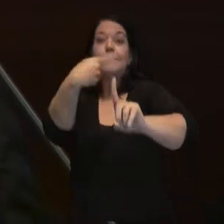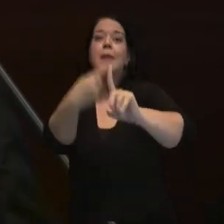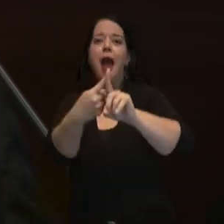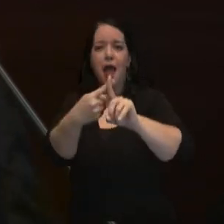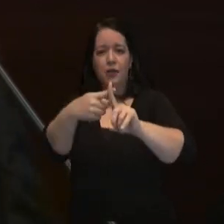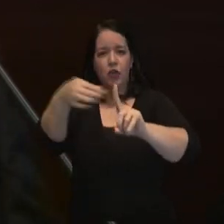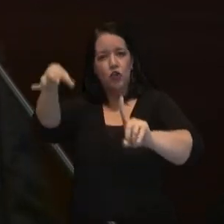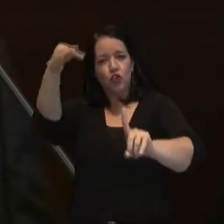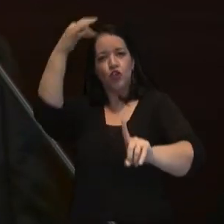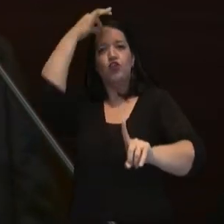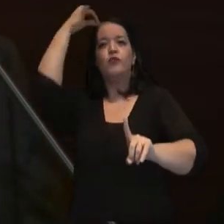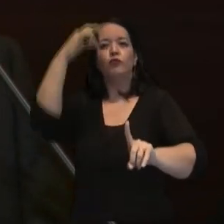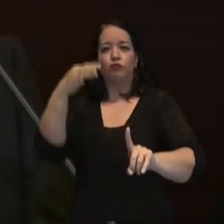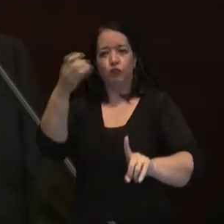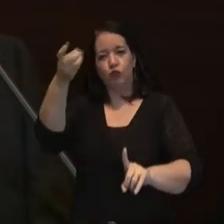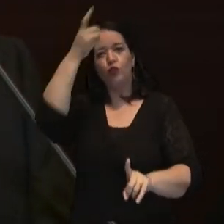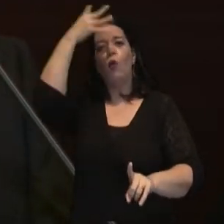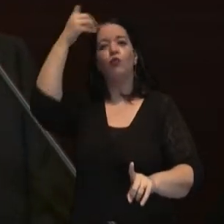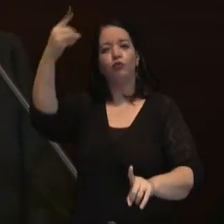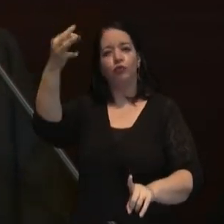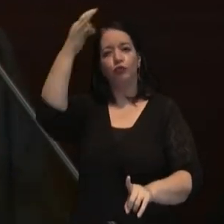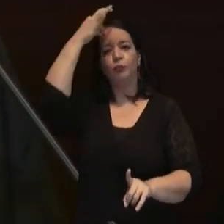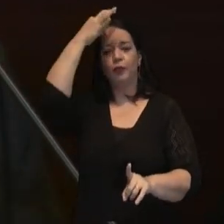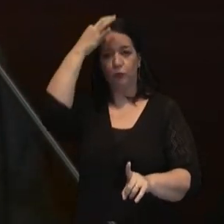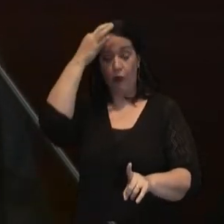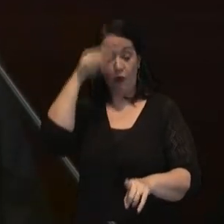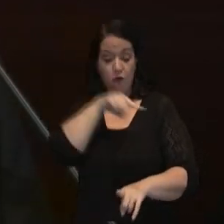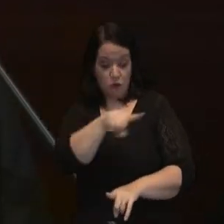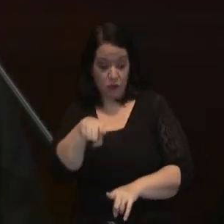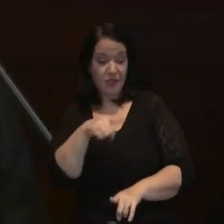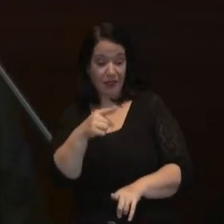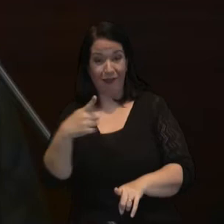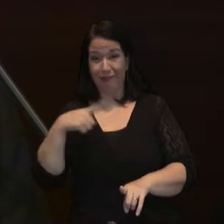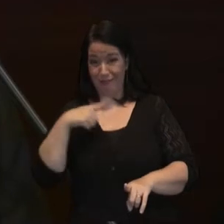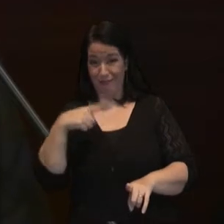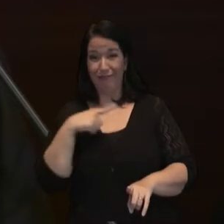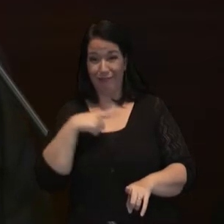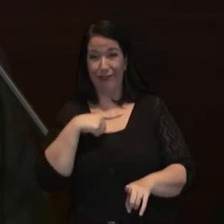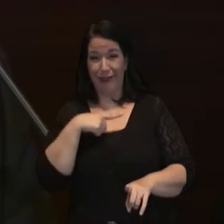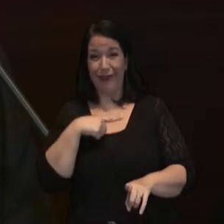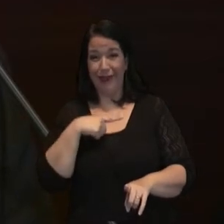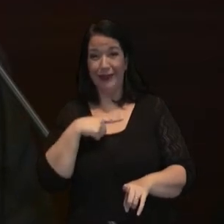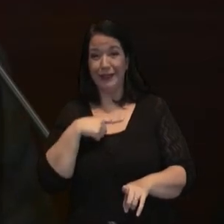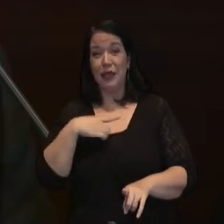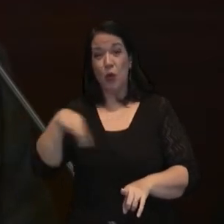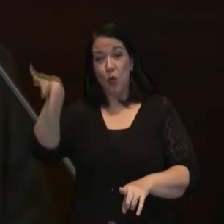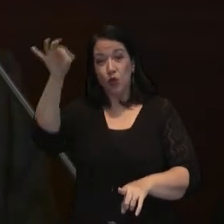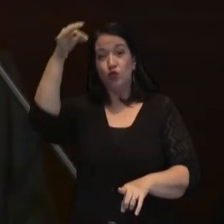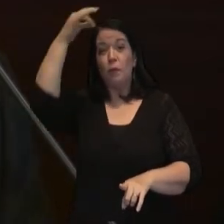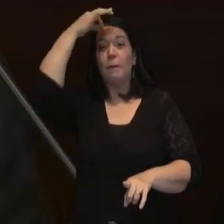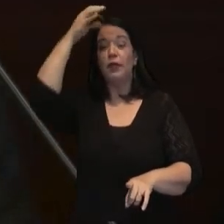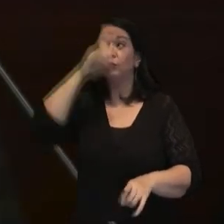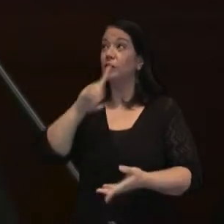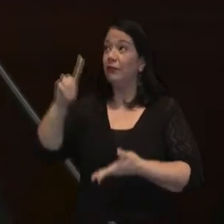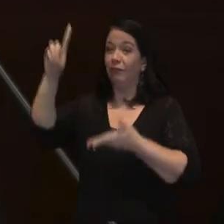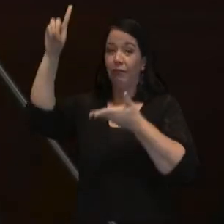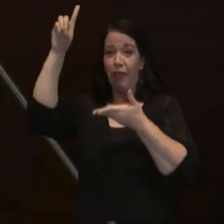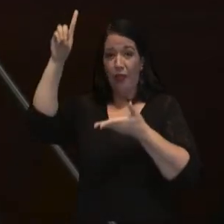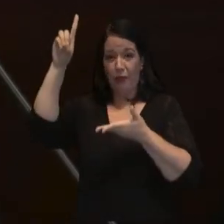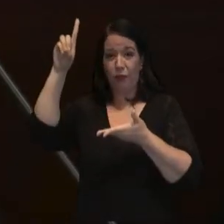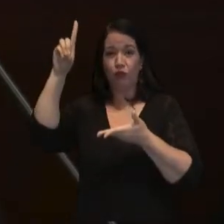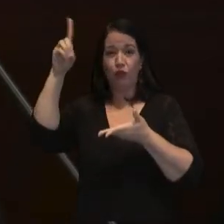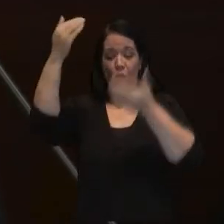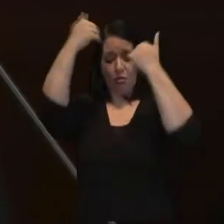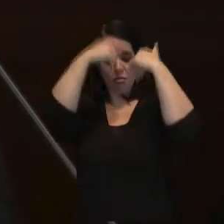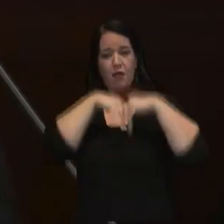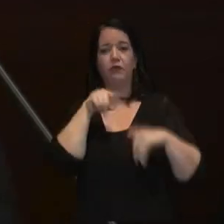prosperidade, tanta coisa, mas ele disse assim, eu quero porção dobrada de Deus, do Deus Todo-Poderoso que está com